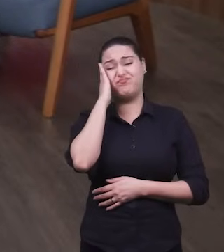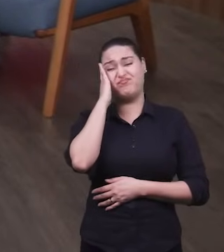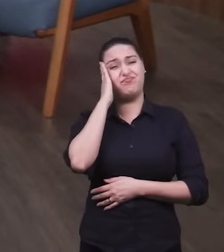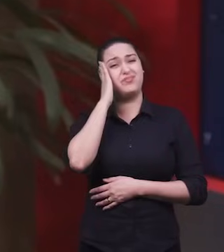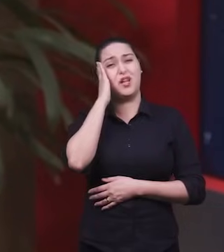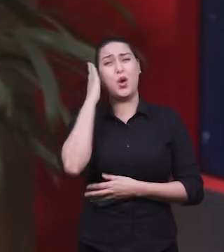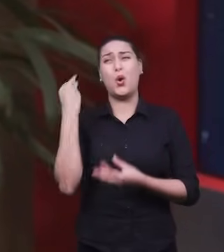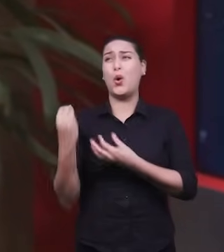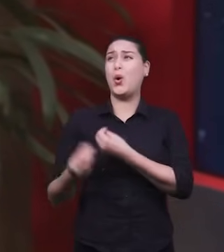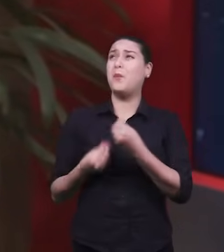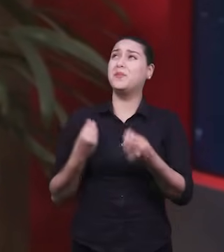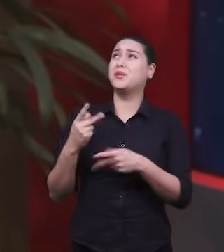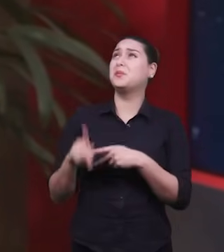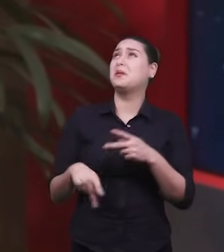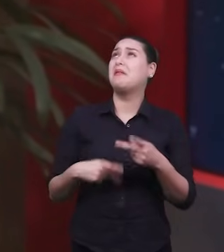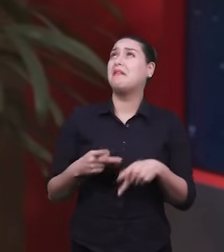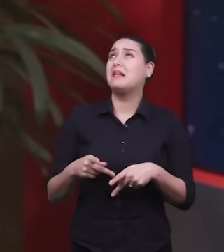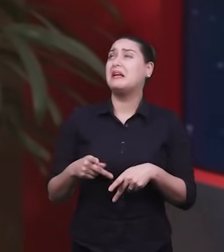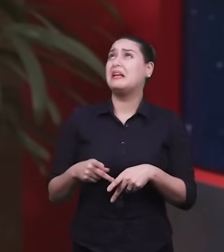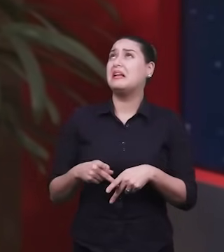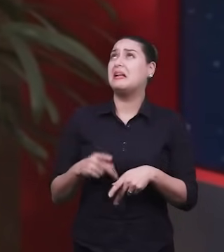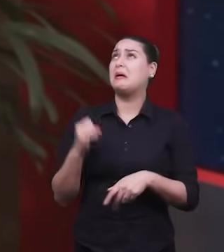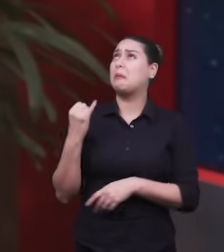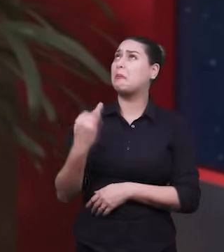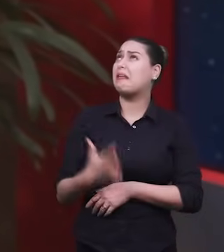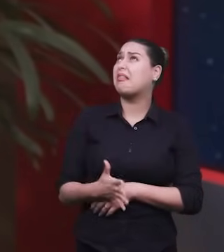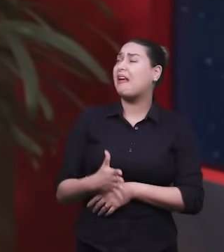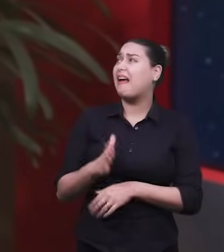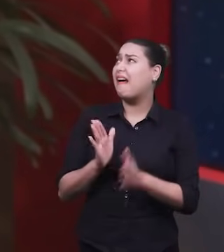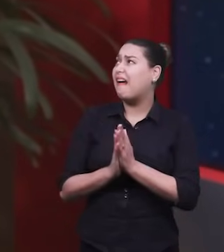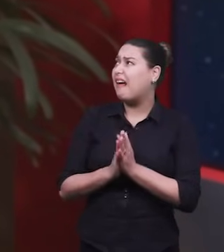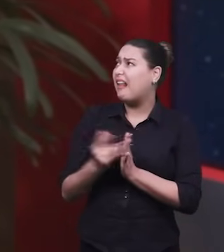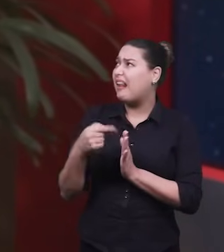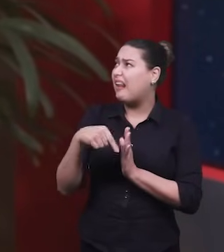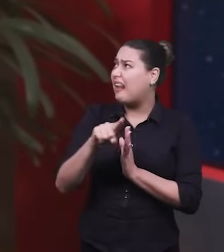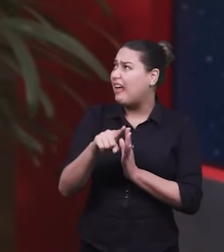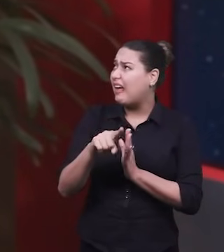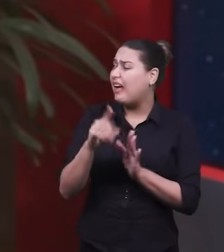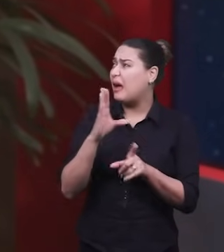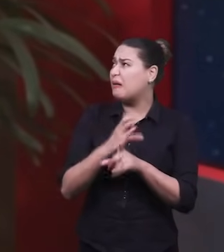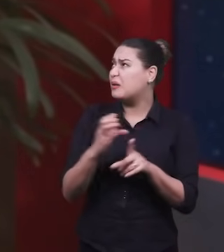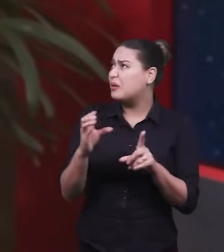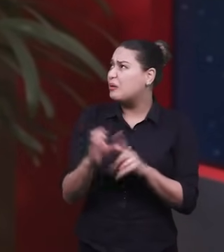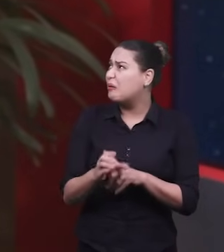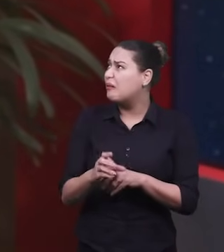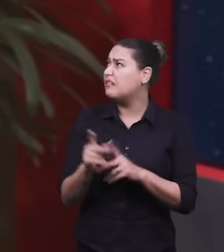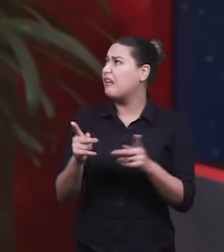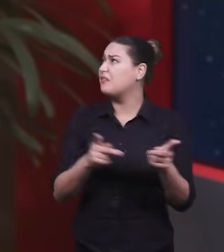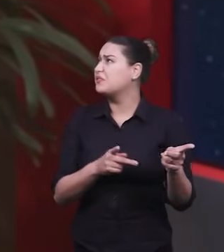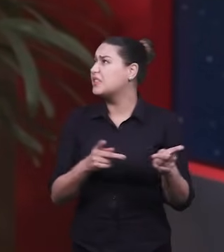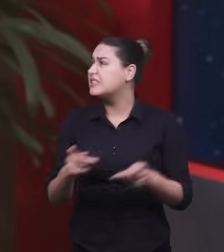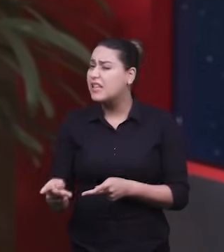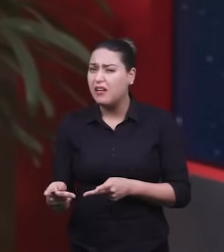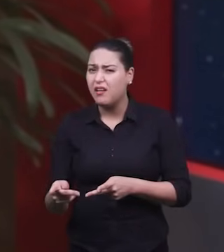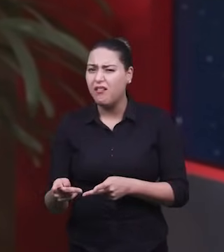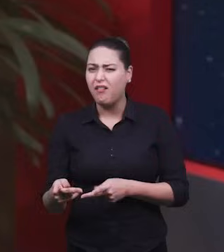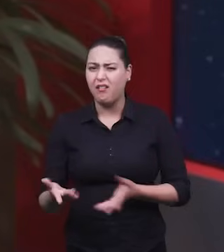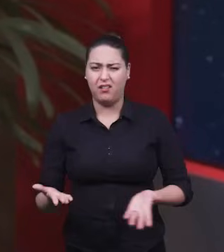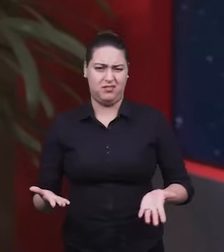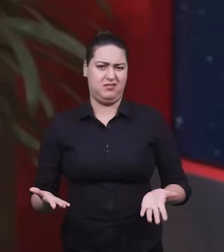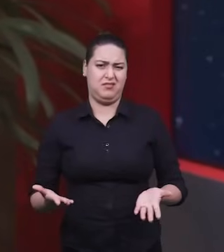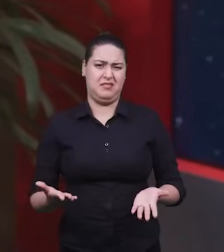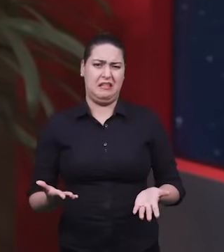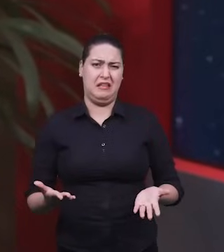Como é que esse povo, de manhã é negócio de madrugada, e é culto, e é